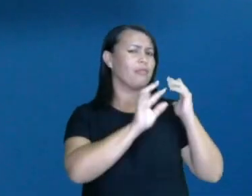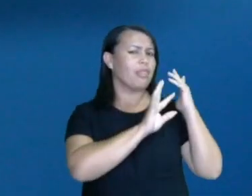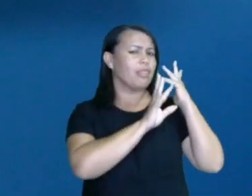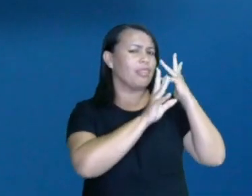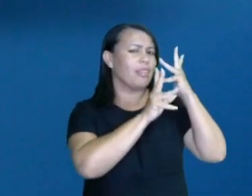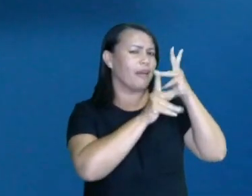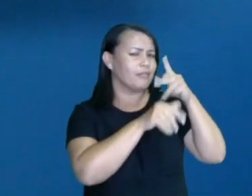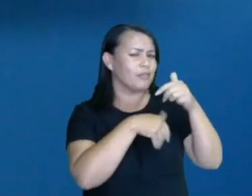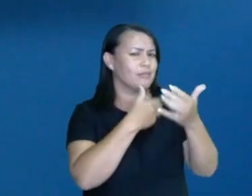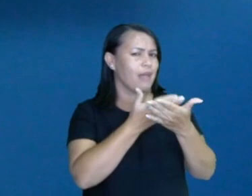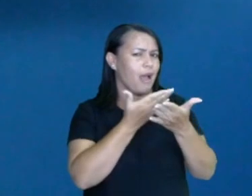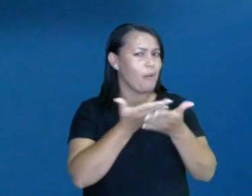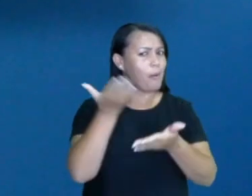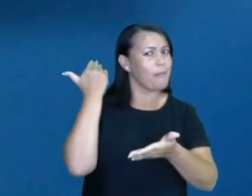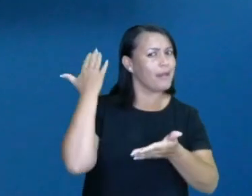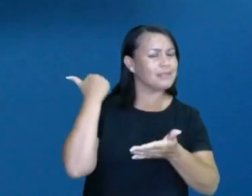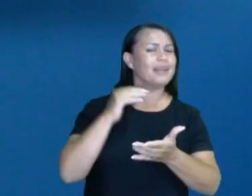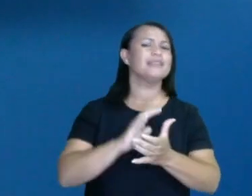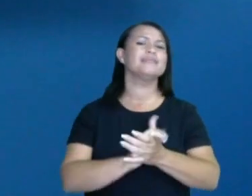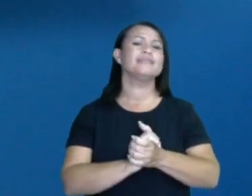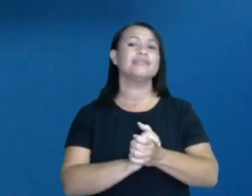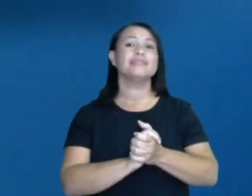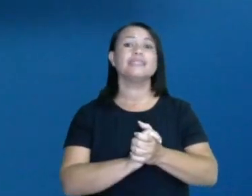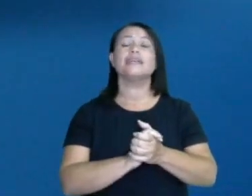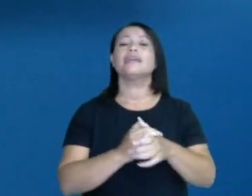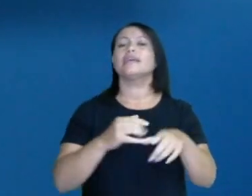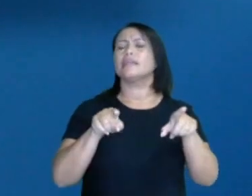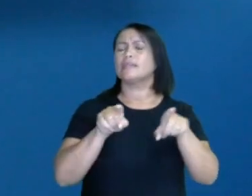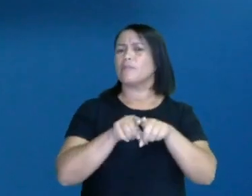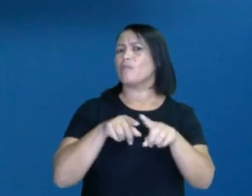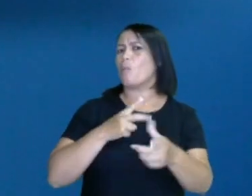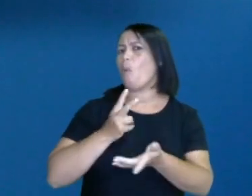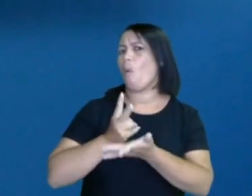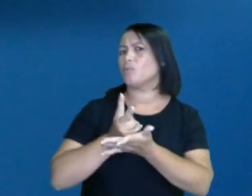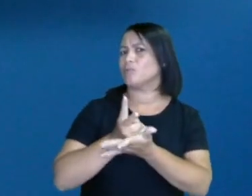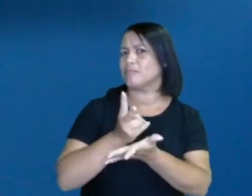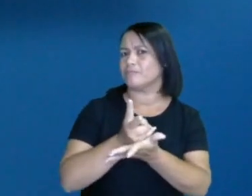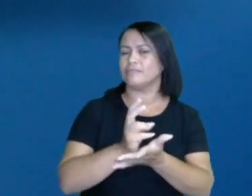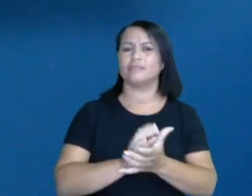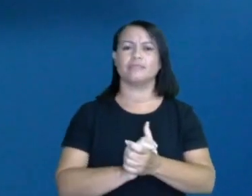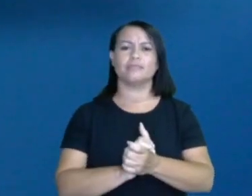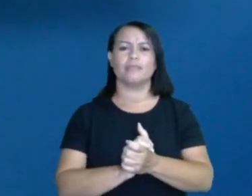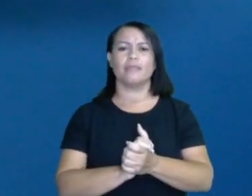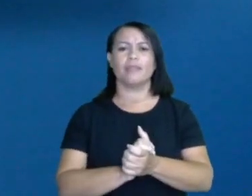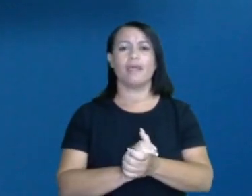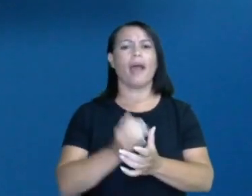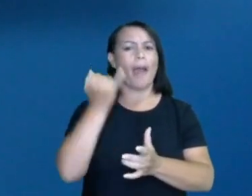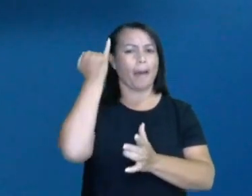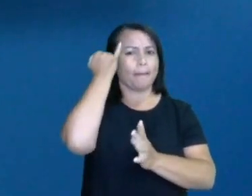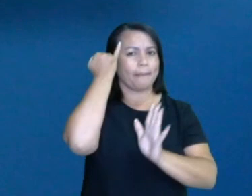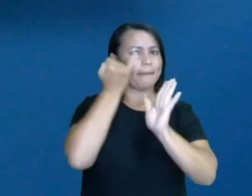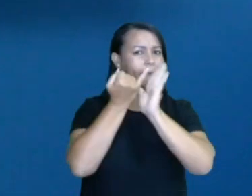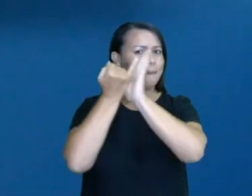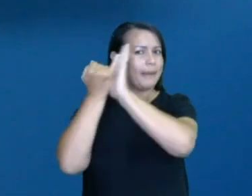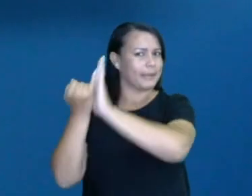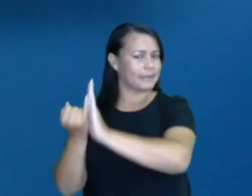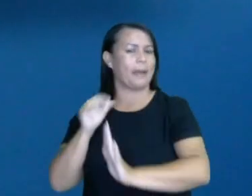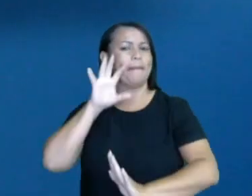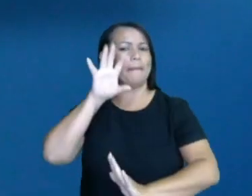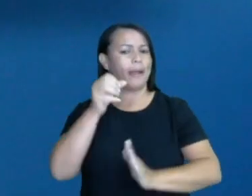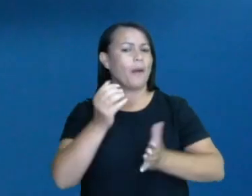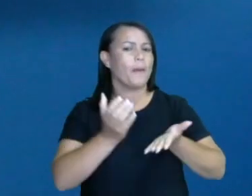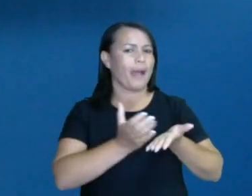revisar um pouco da aula passada e dar uma continuação. Vamos deixar a preguiça, pegar o